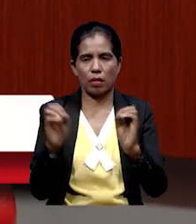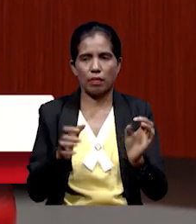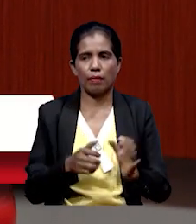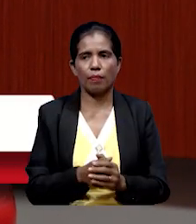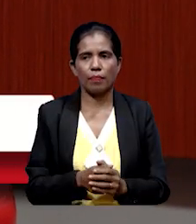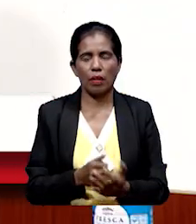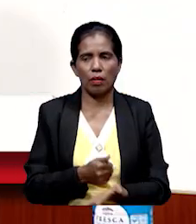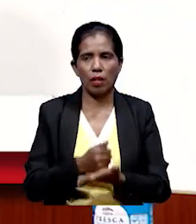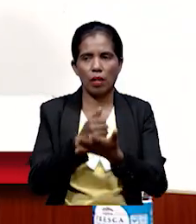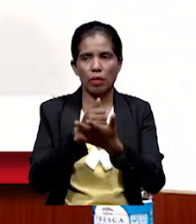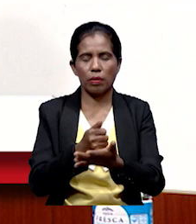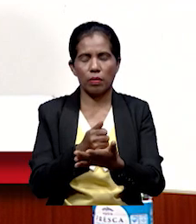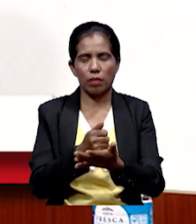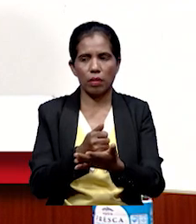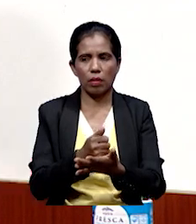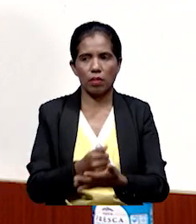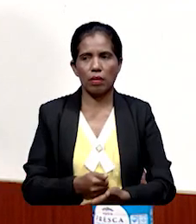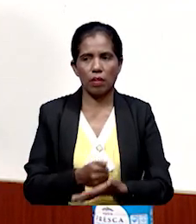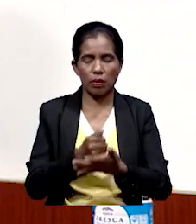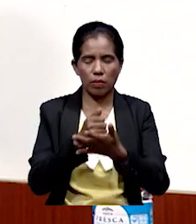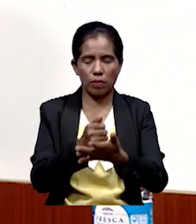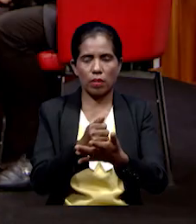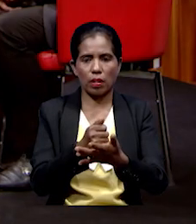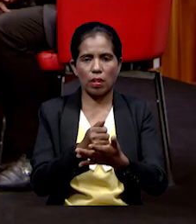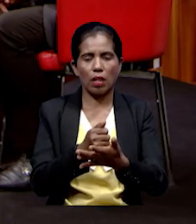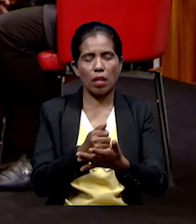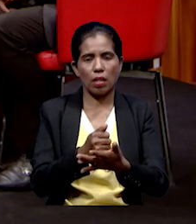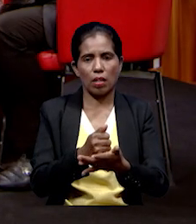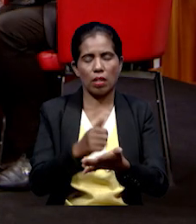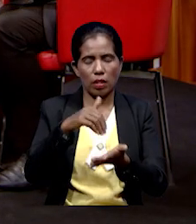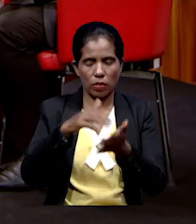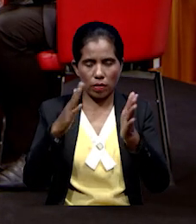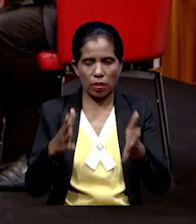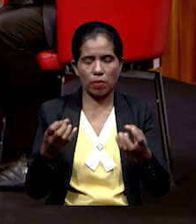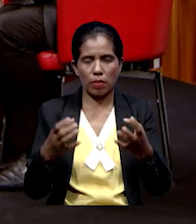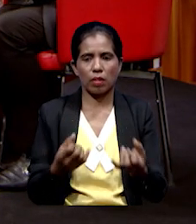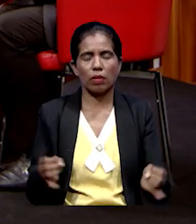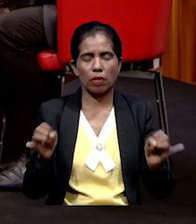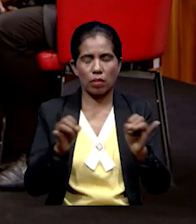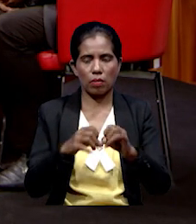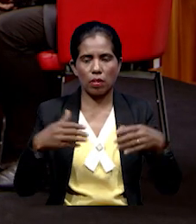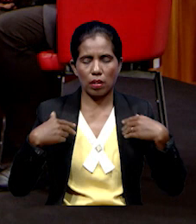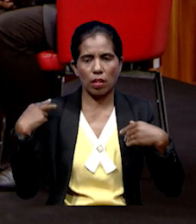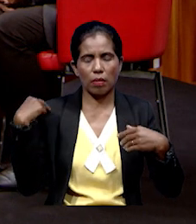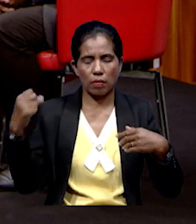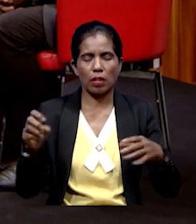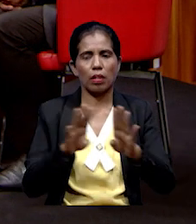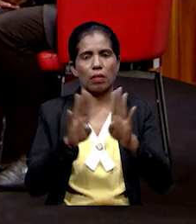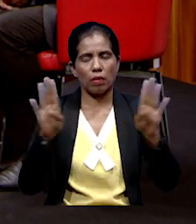a tu honoring oferta formativa de novema que a instituição e recebido para tu oferece, mas